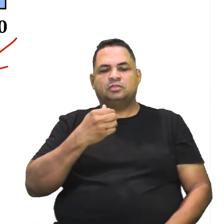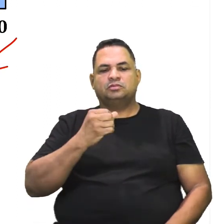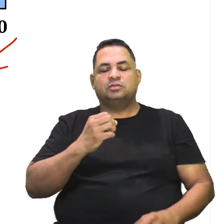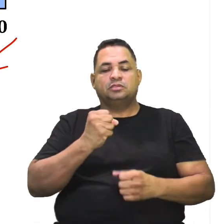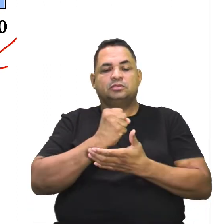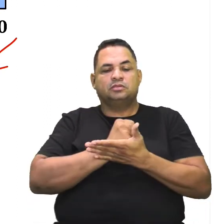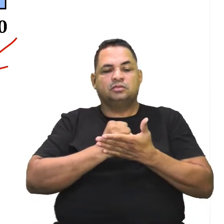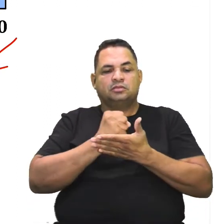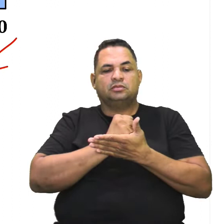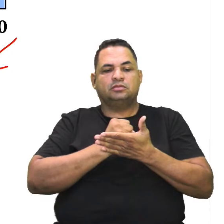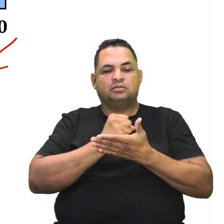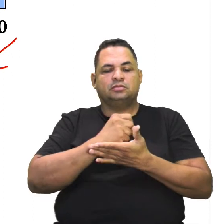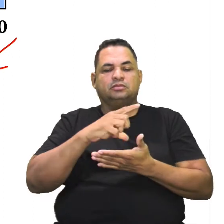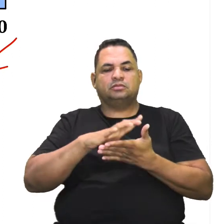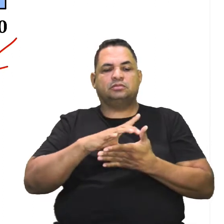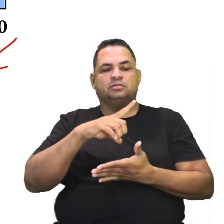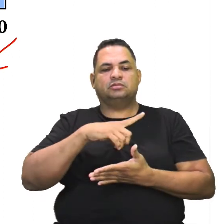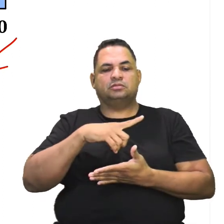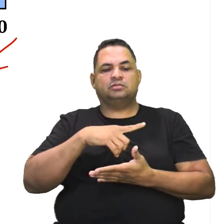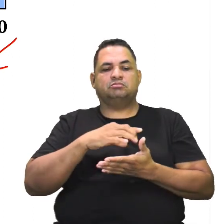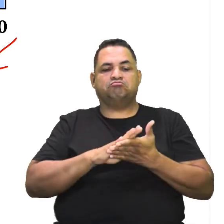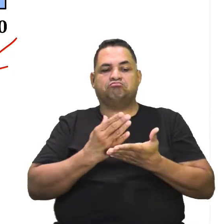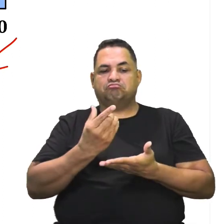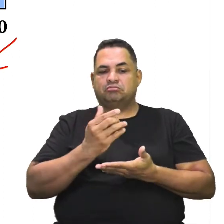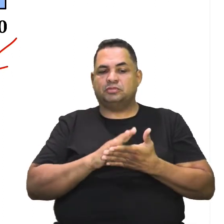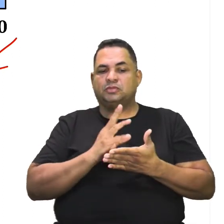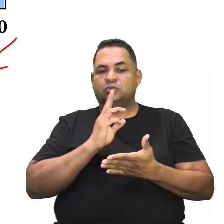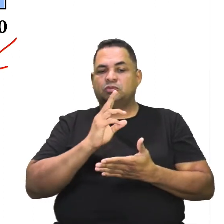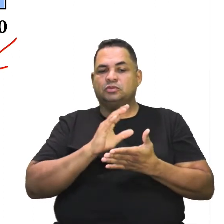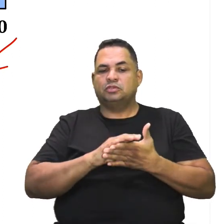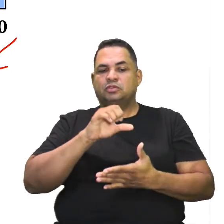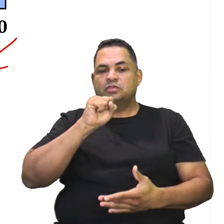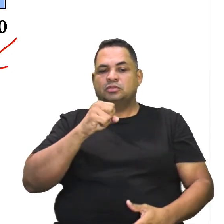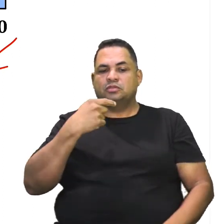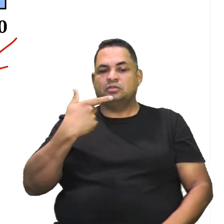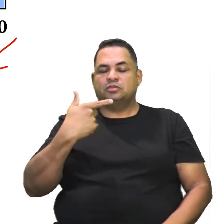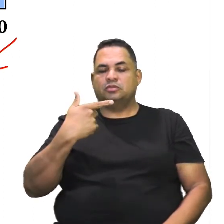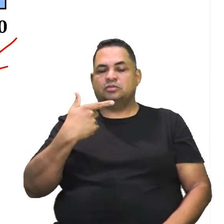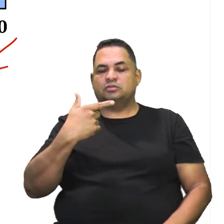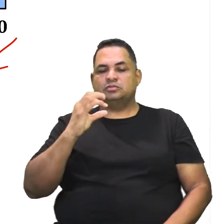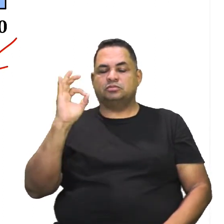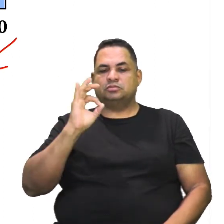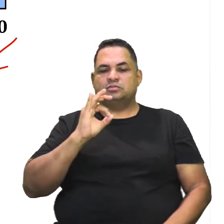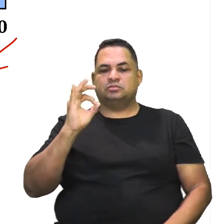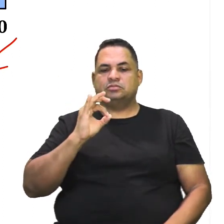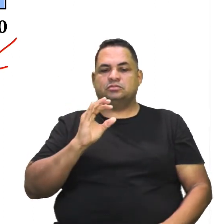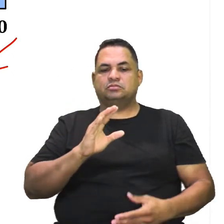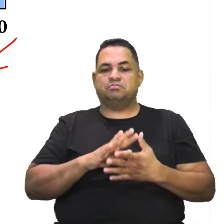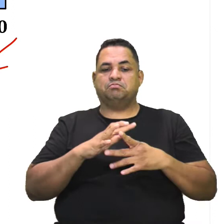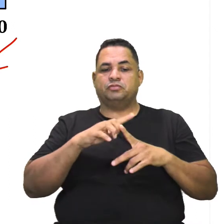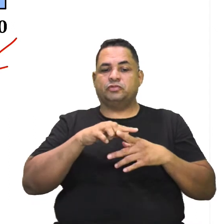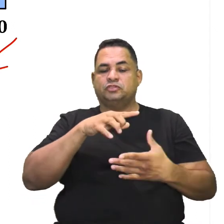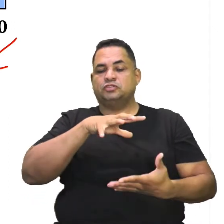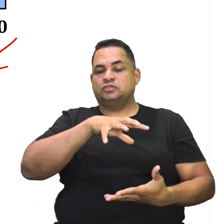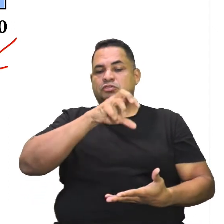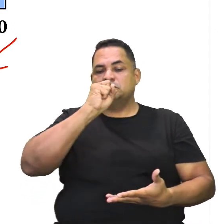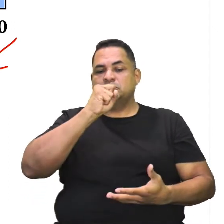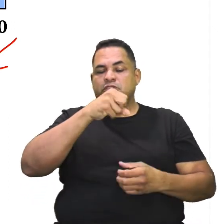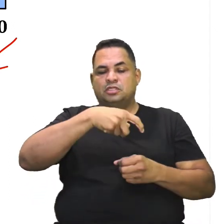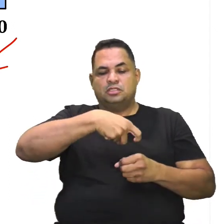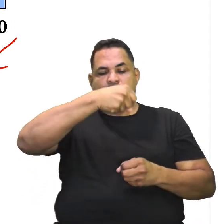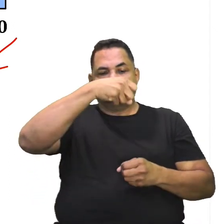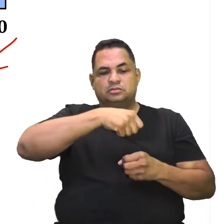remédio e restará cerca de 82%. Porque foi retirado do 100%, né? Isso.